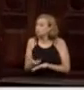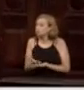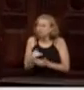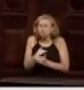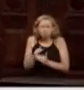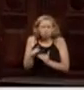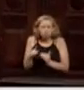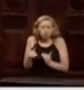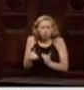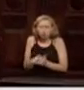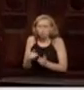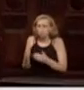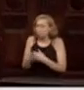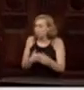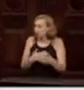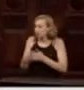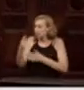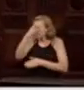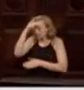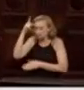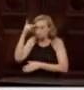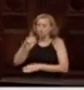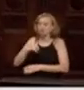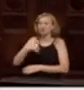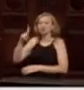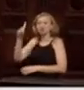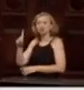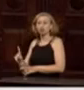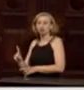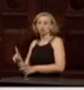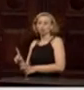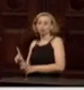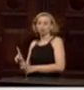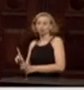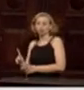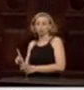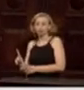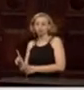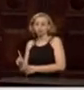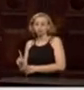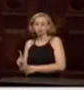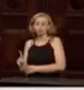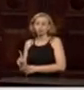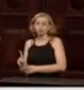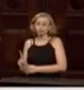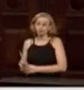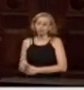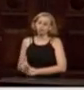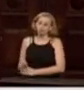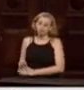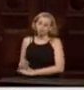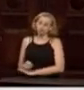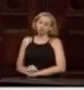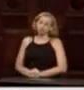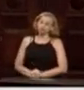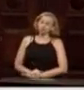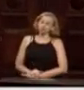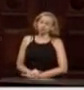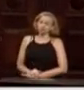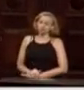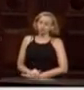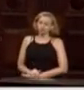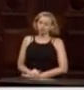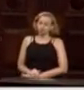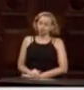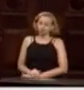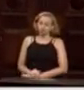Todo e qualquer cidadão tem direito à legítima e ampla defesa. E é o que